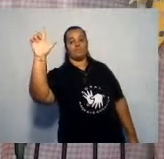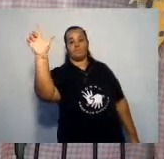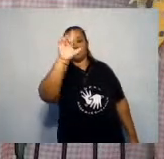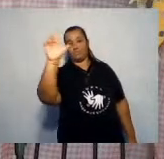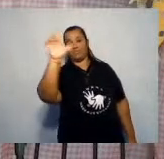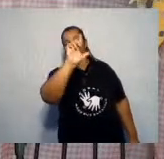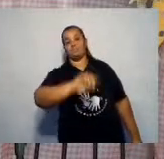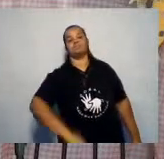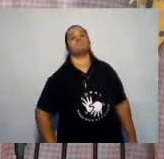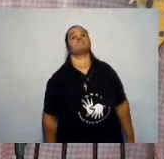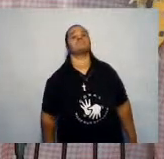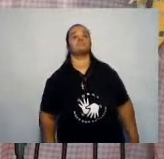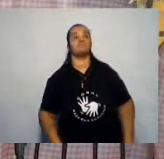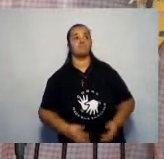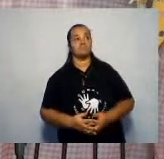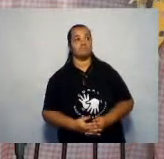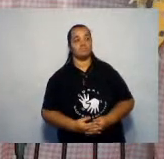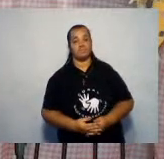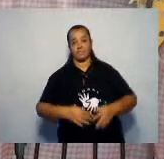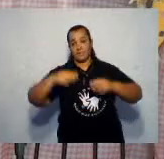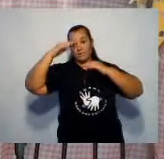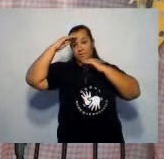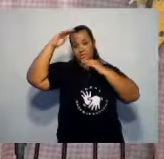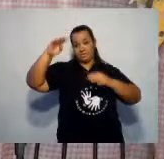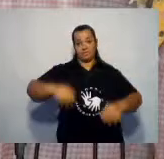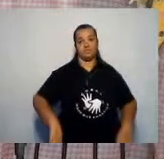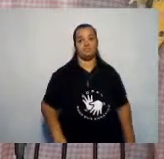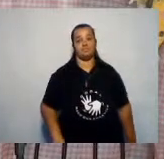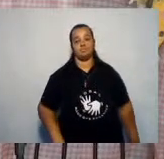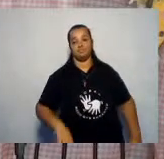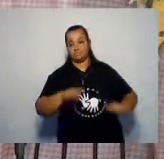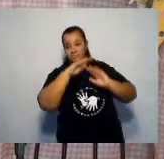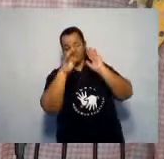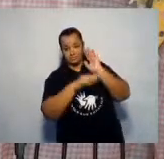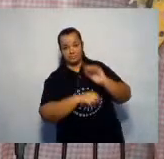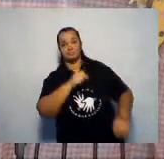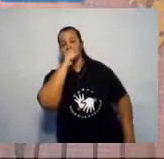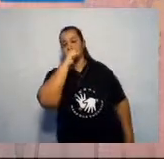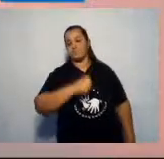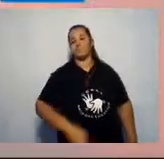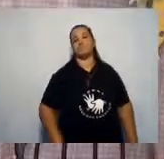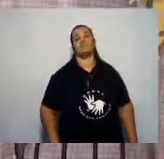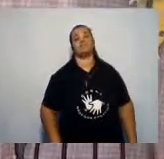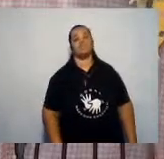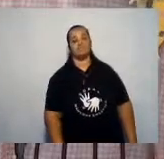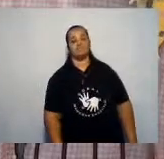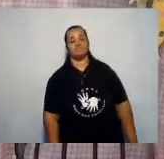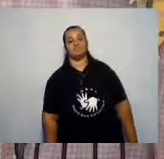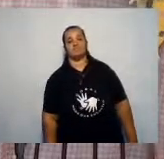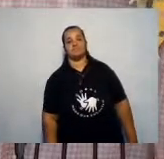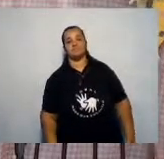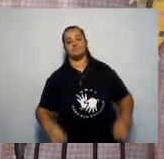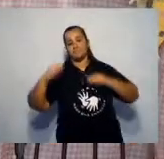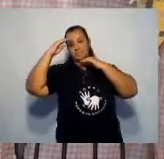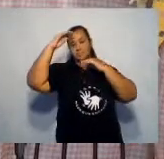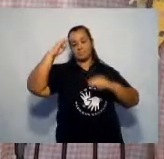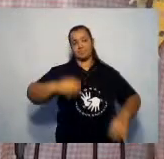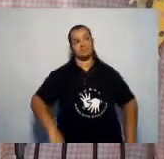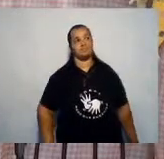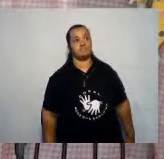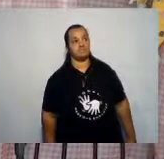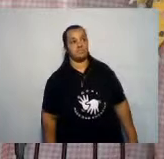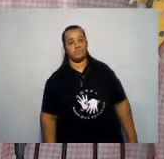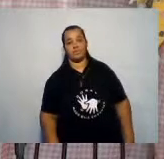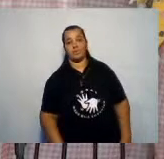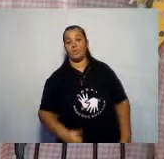Will. Agradecer ao Tom também, que está aí levando a comunicação. Grande parceiro nosso, Tom. Obrigada, viu? E